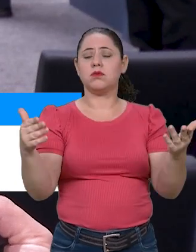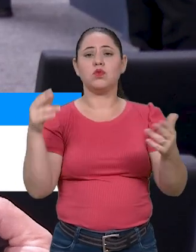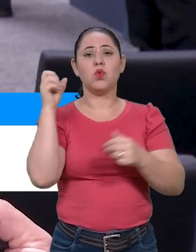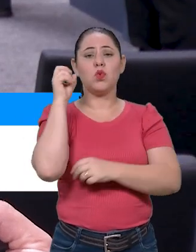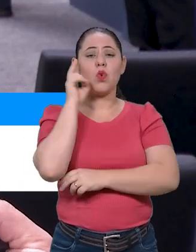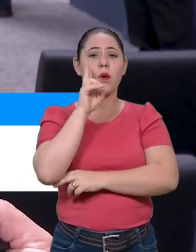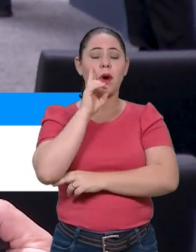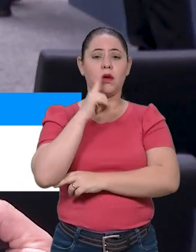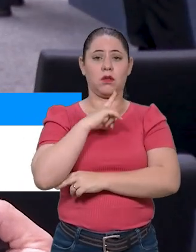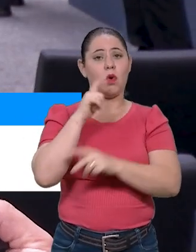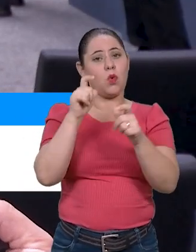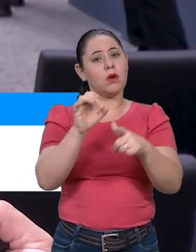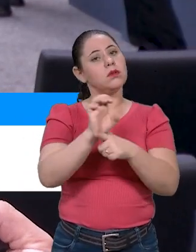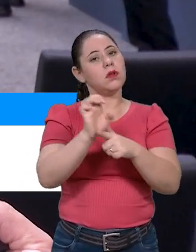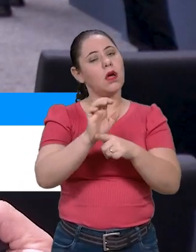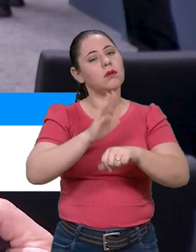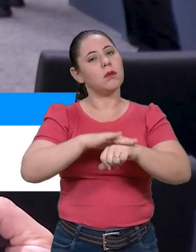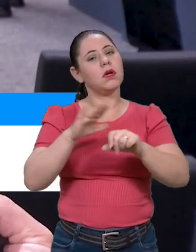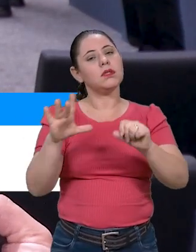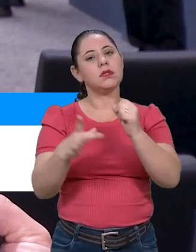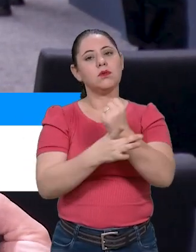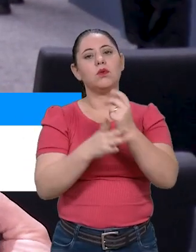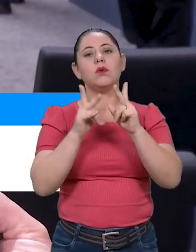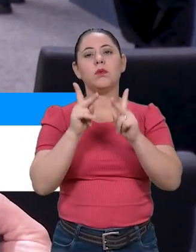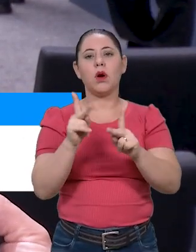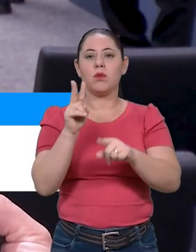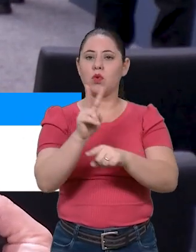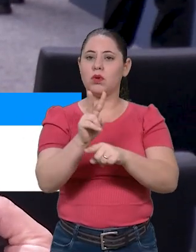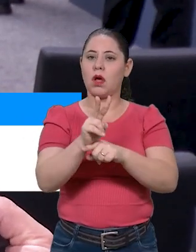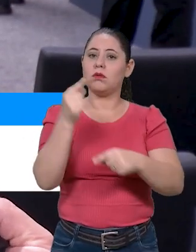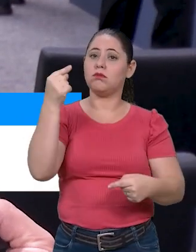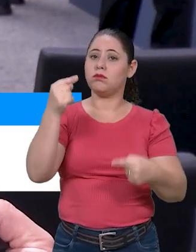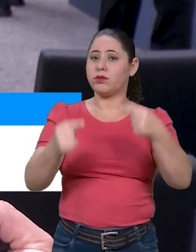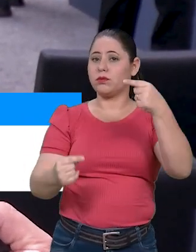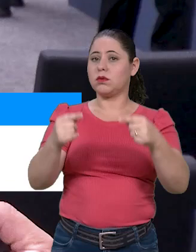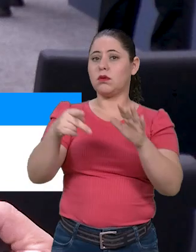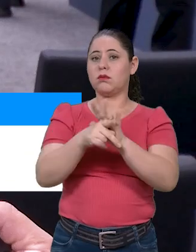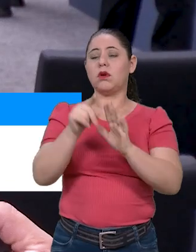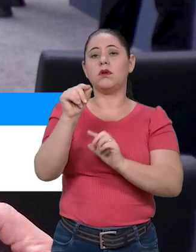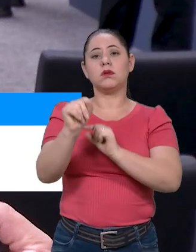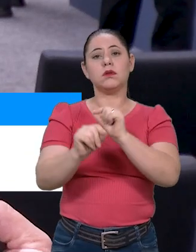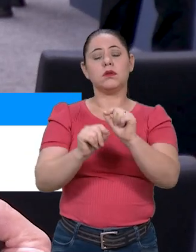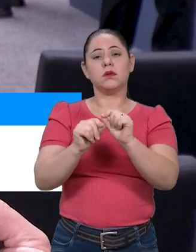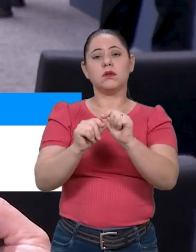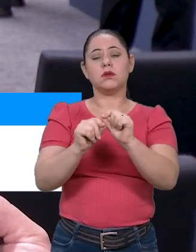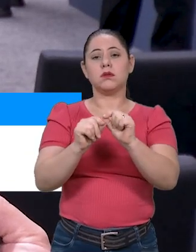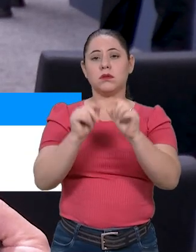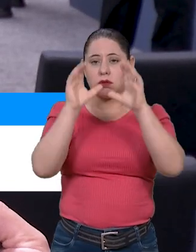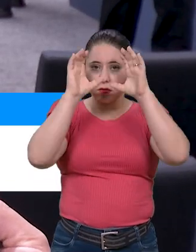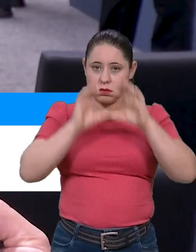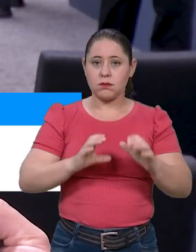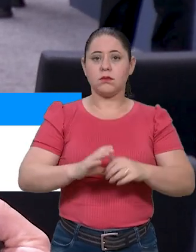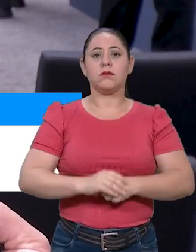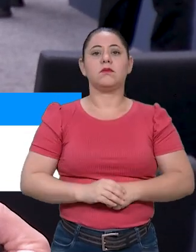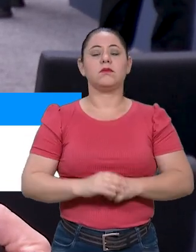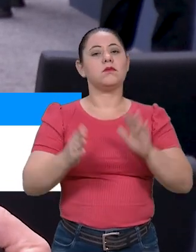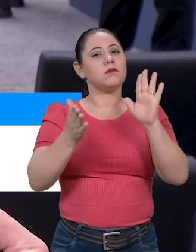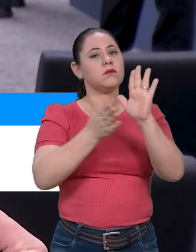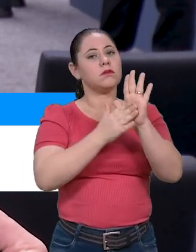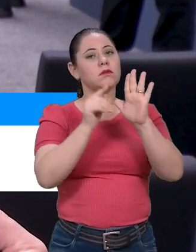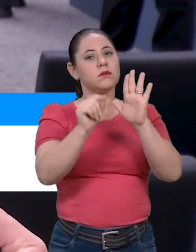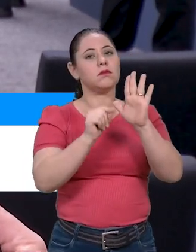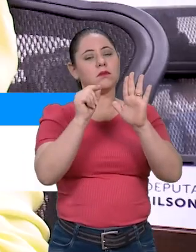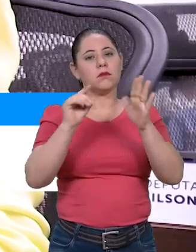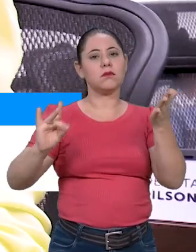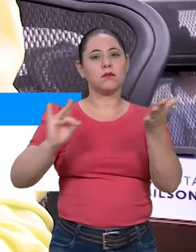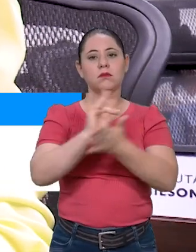né E de ter um estado cada dia mais seguro e competitivo para o